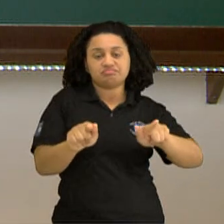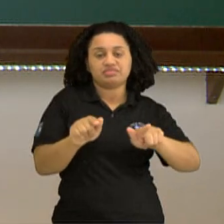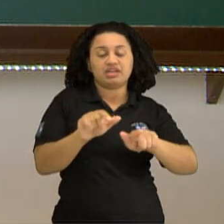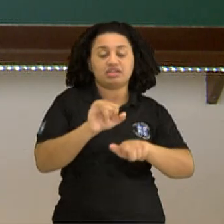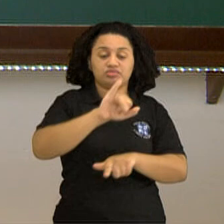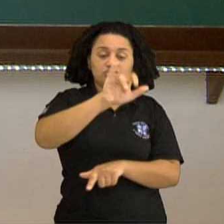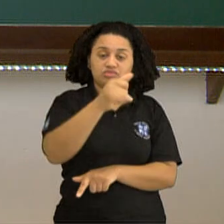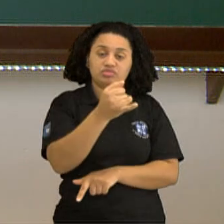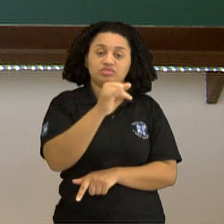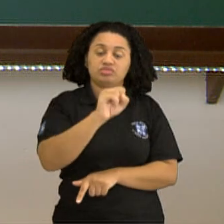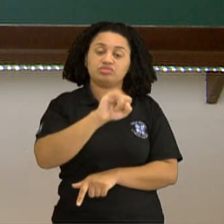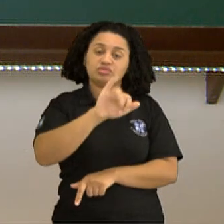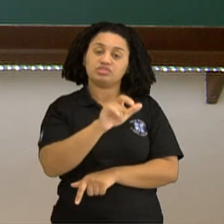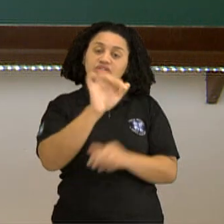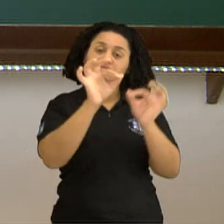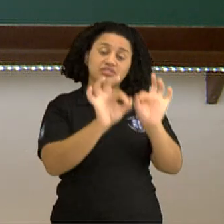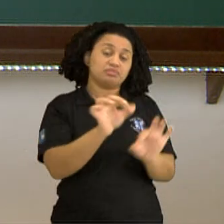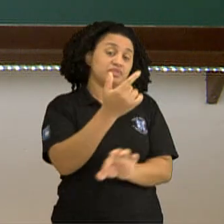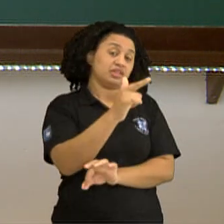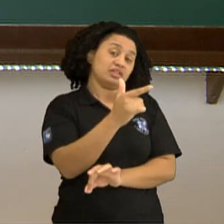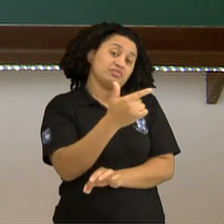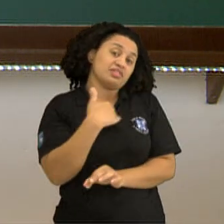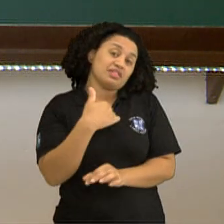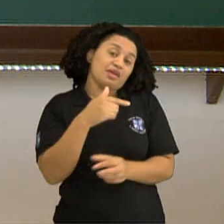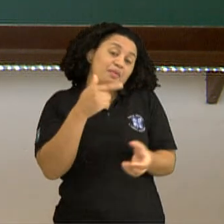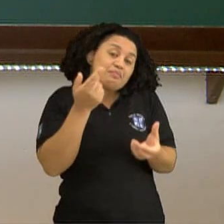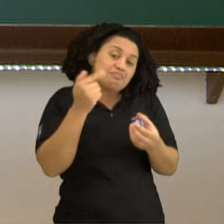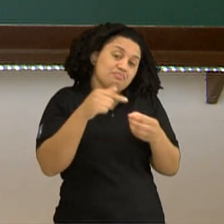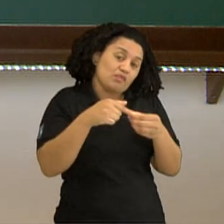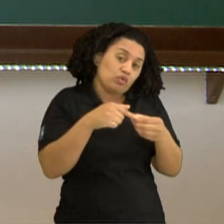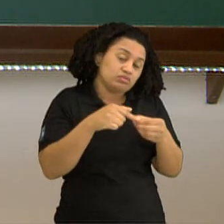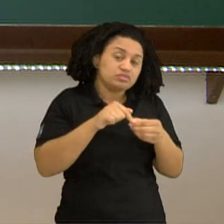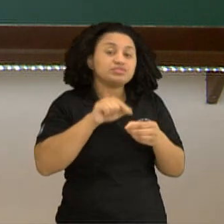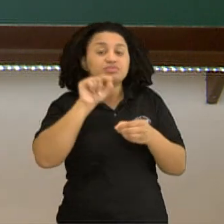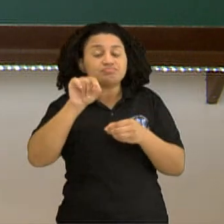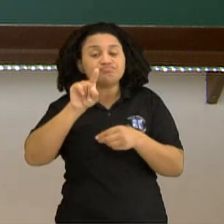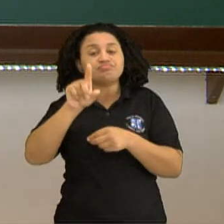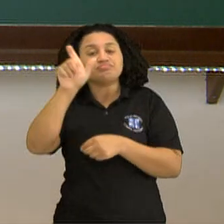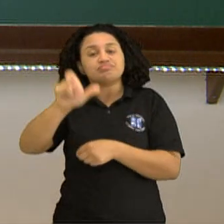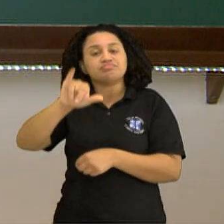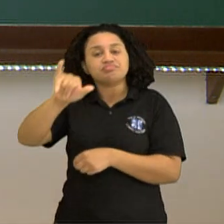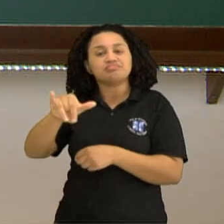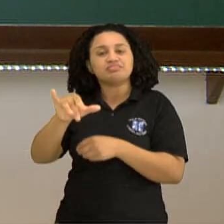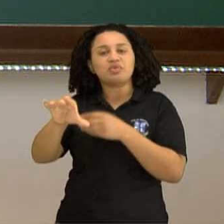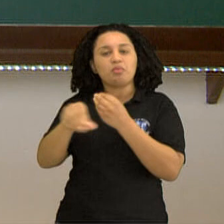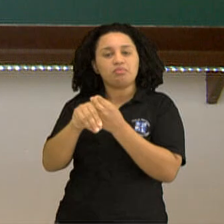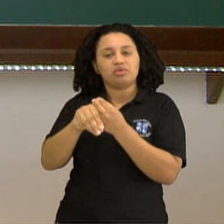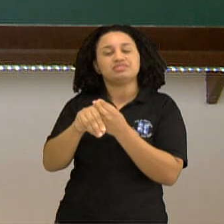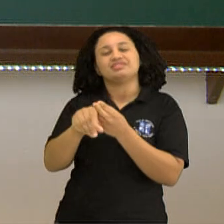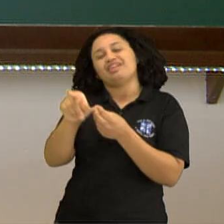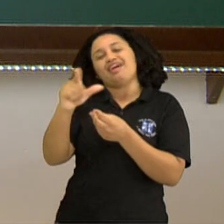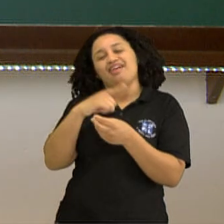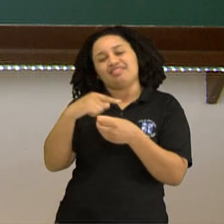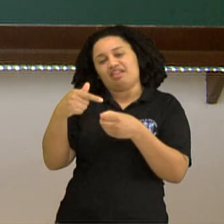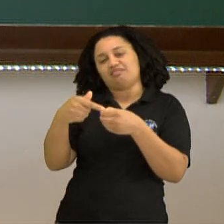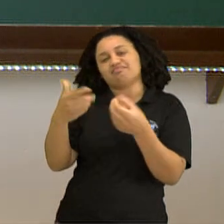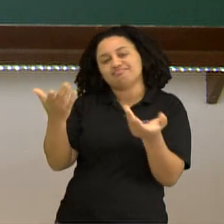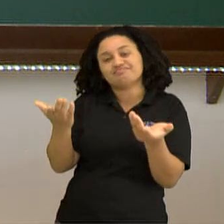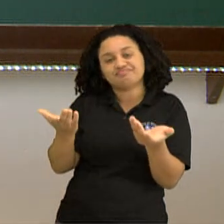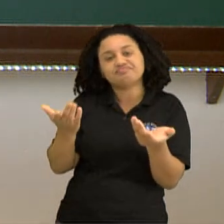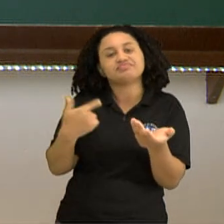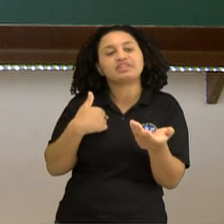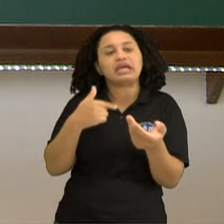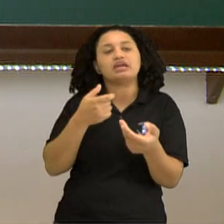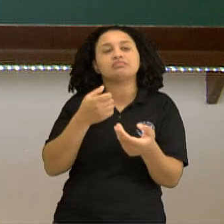é aquele que não tem posto e o sujeito composto é aquele que possui um posto. Nesse caso, um posto de combustíveis. Ok? Você